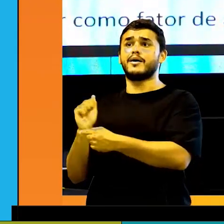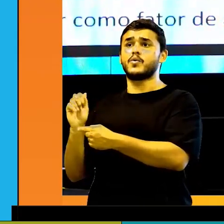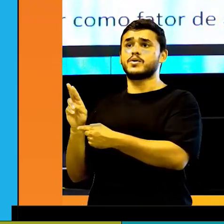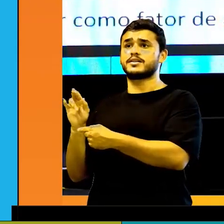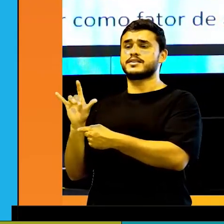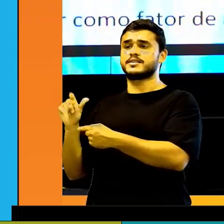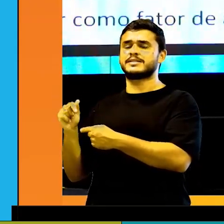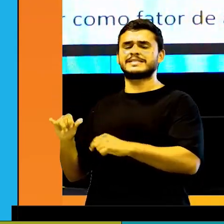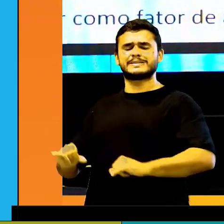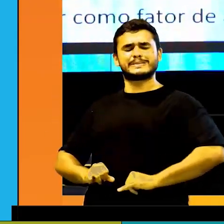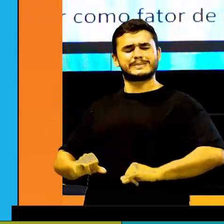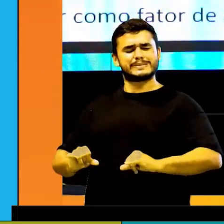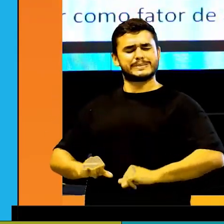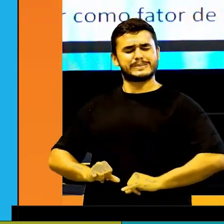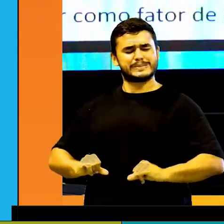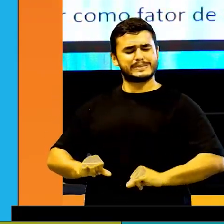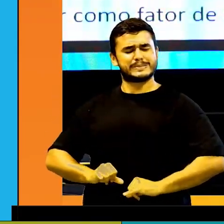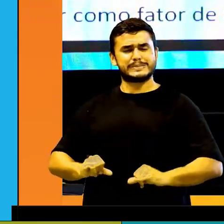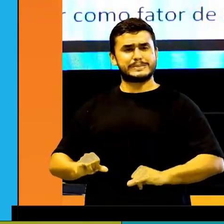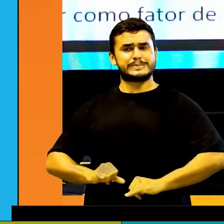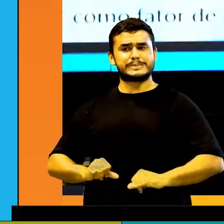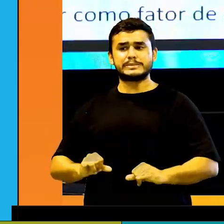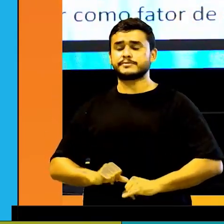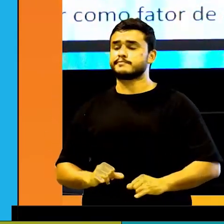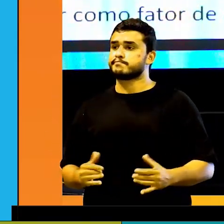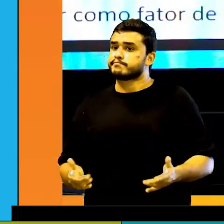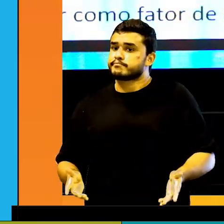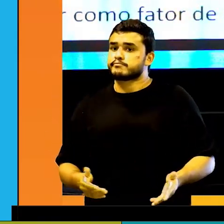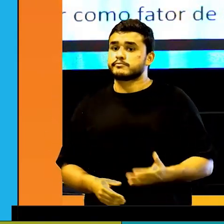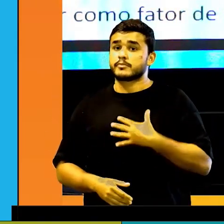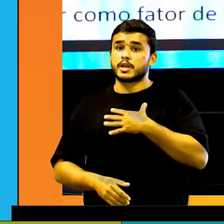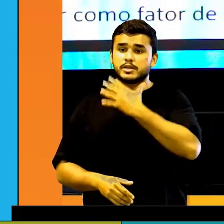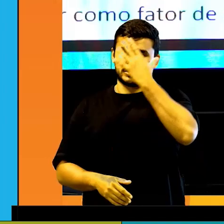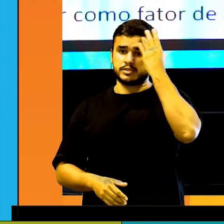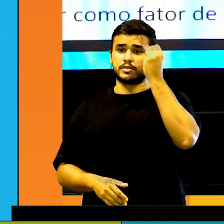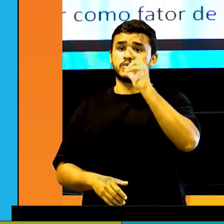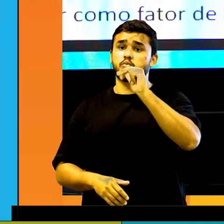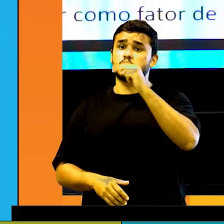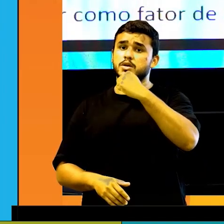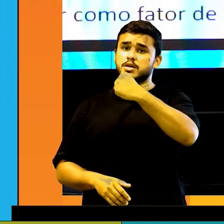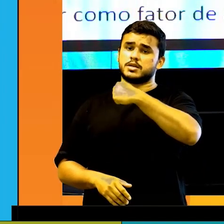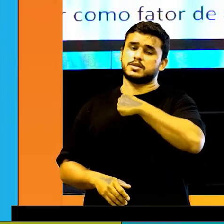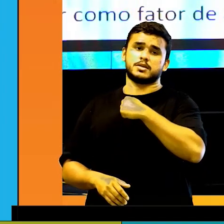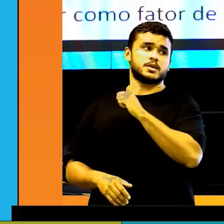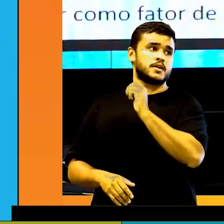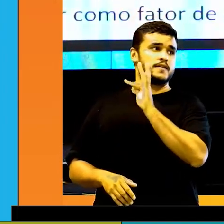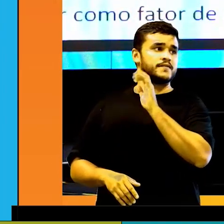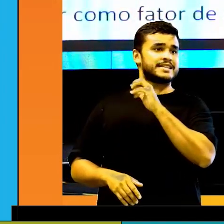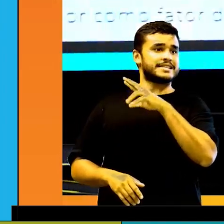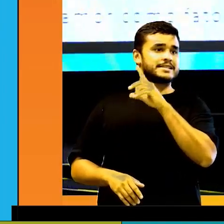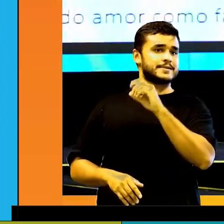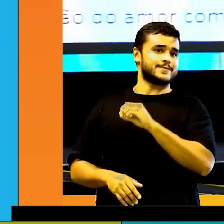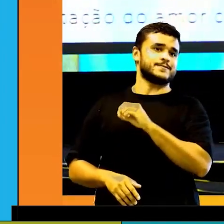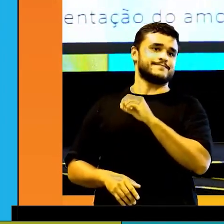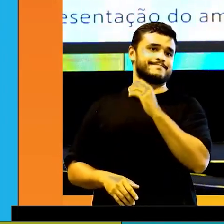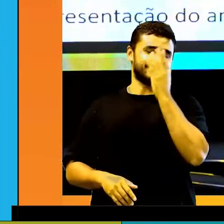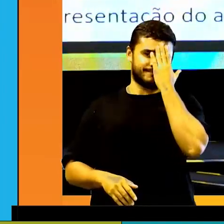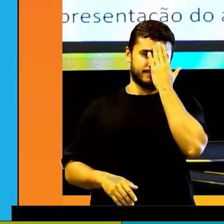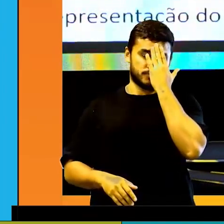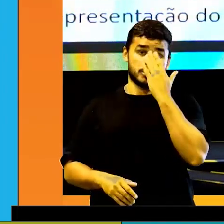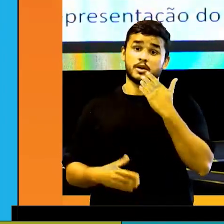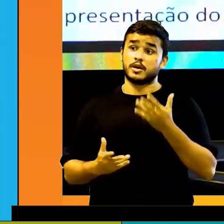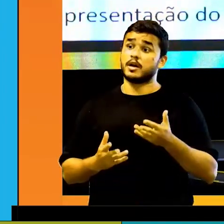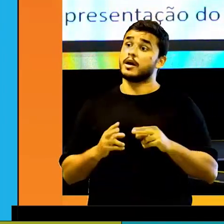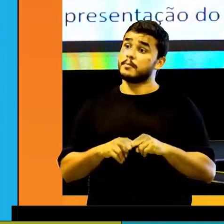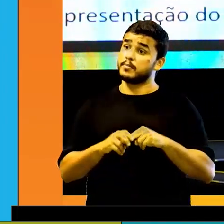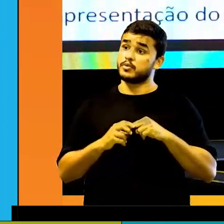Coitada, sofreu que nem presta. E nunca esqueceu o Fernando Seixas. Meu povo, aí romantismo acontece